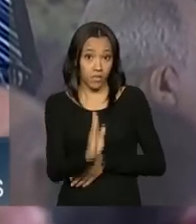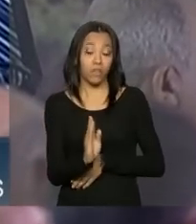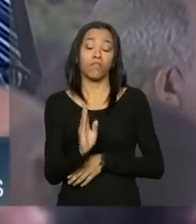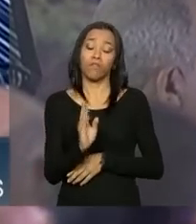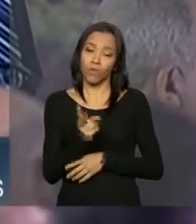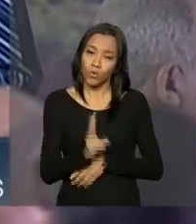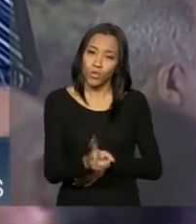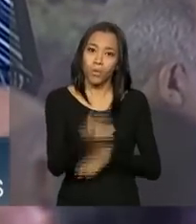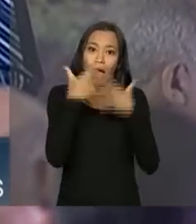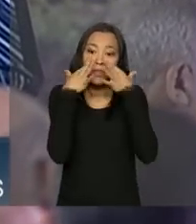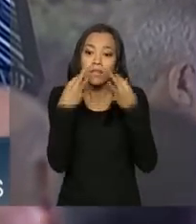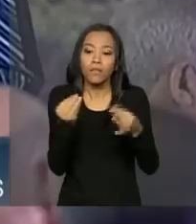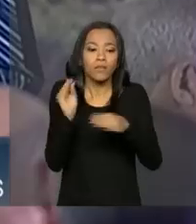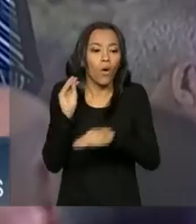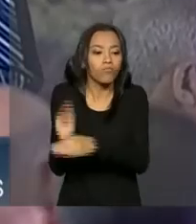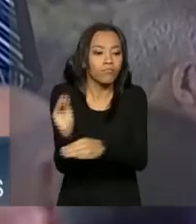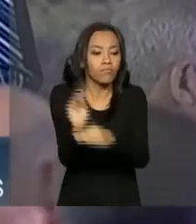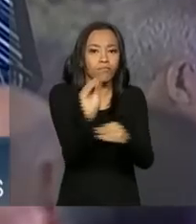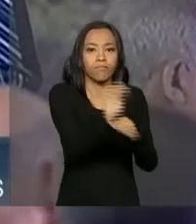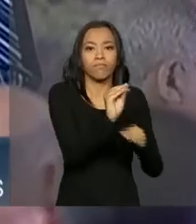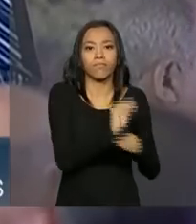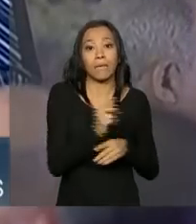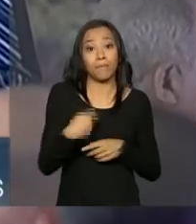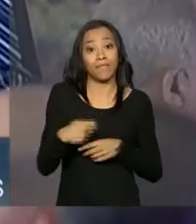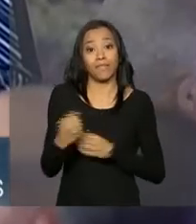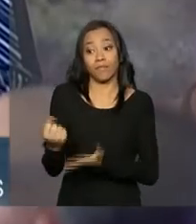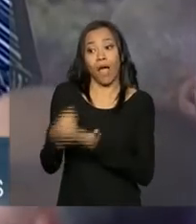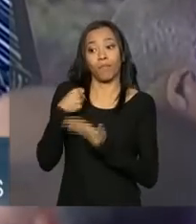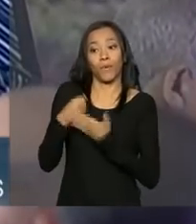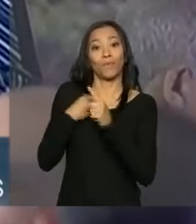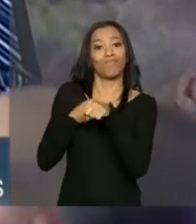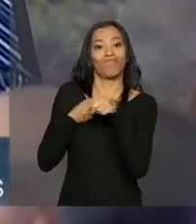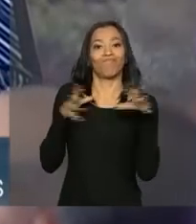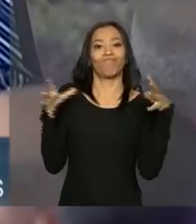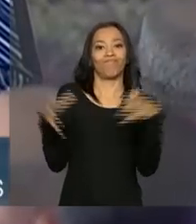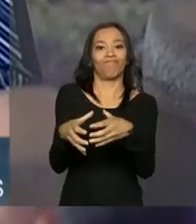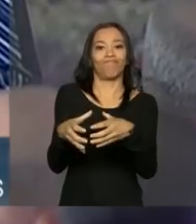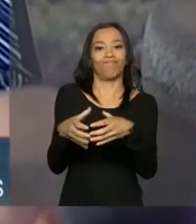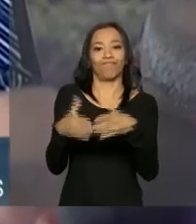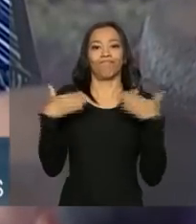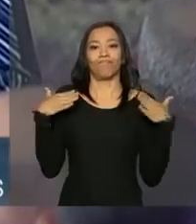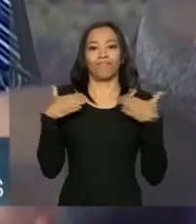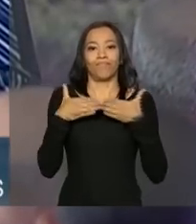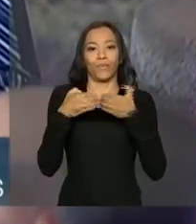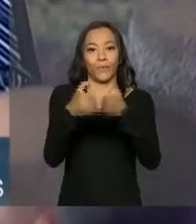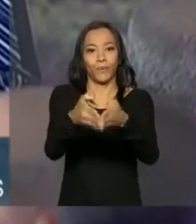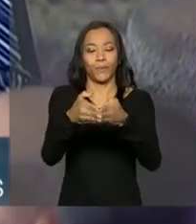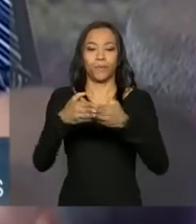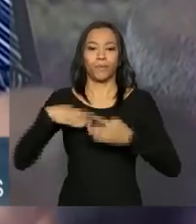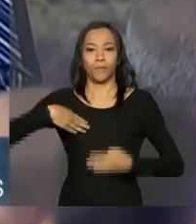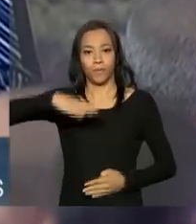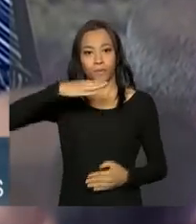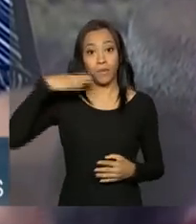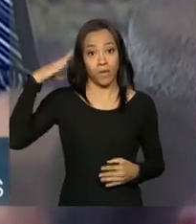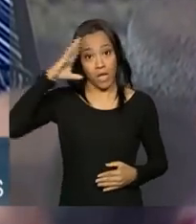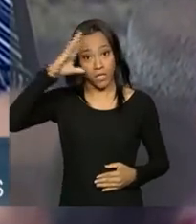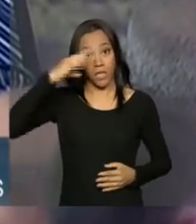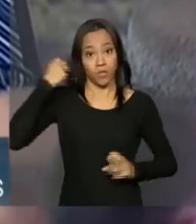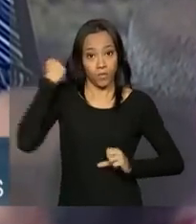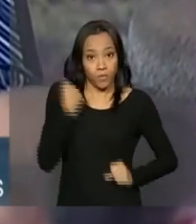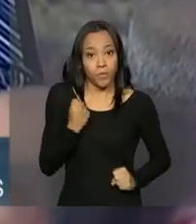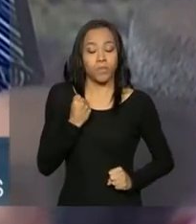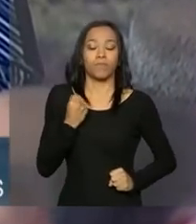e necessitando da defesa nas nossas fronteiras. O Brasil seguirá se